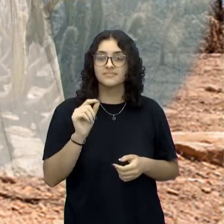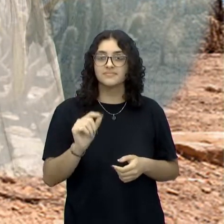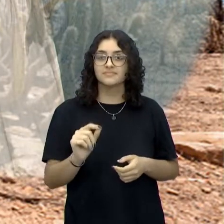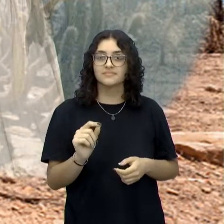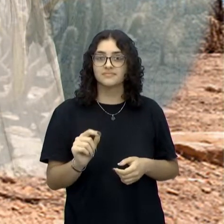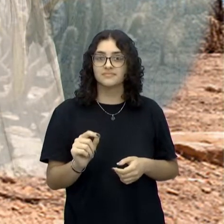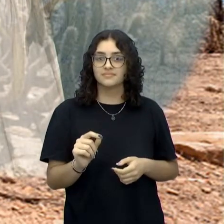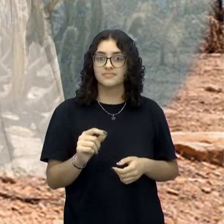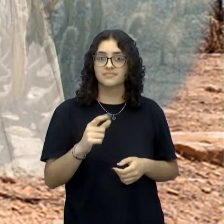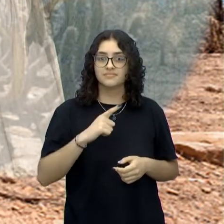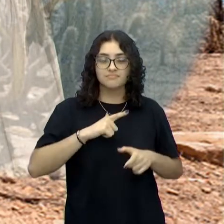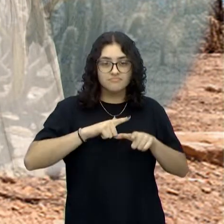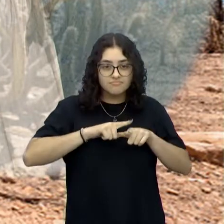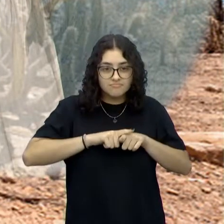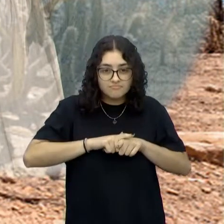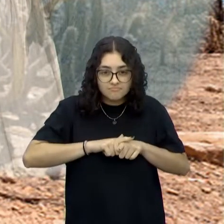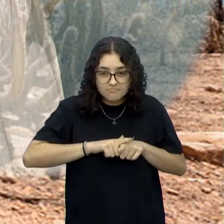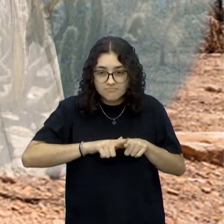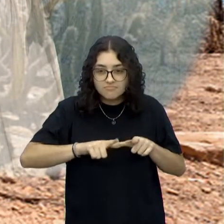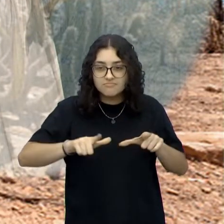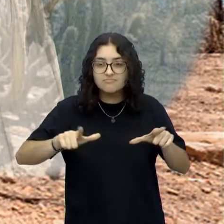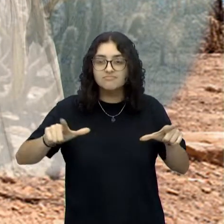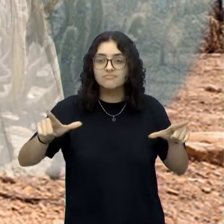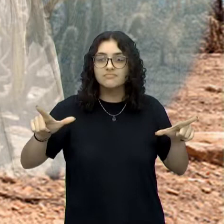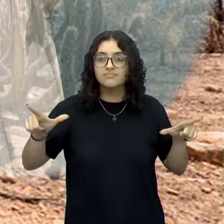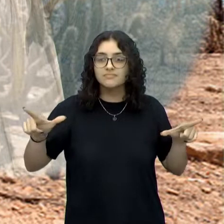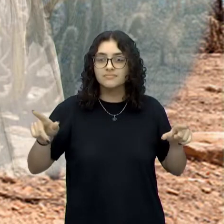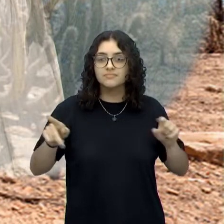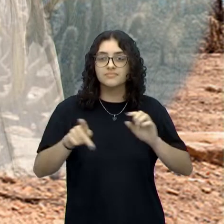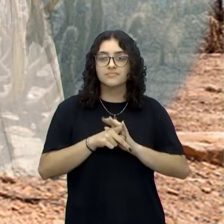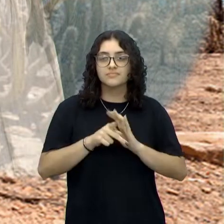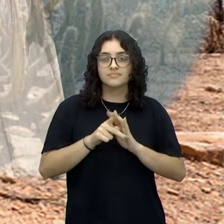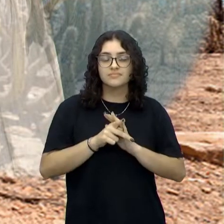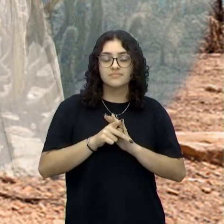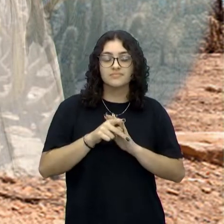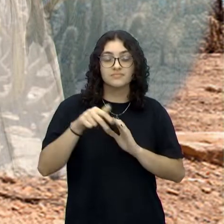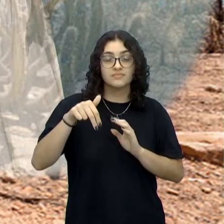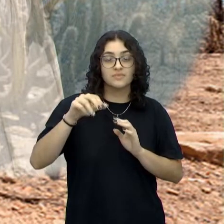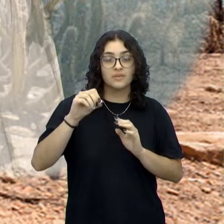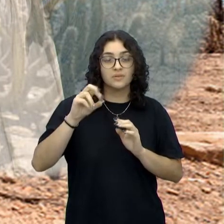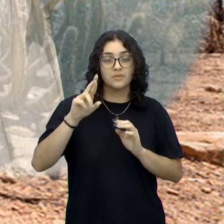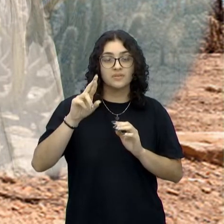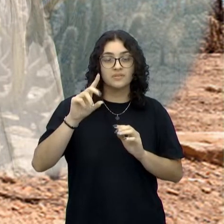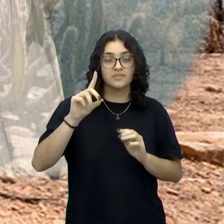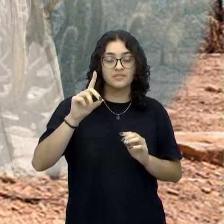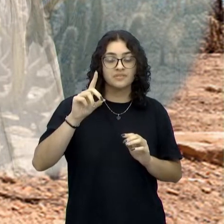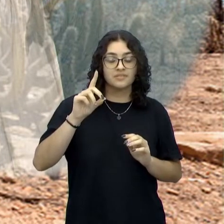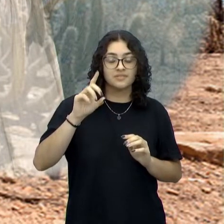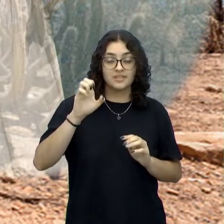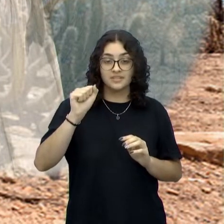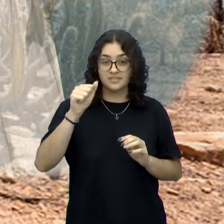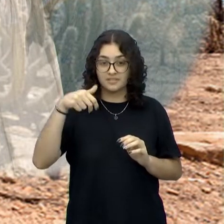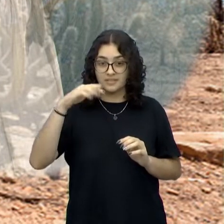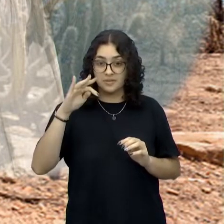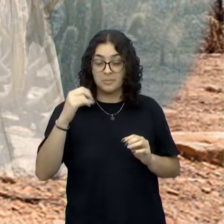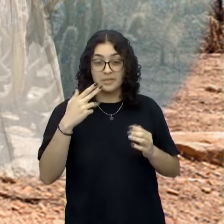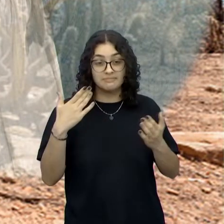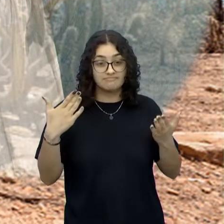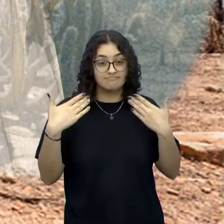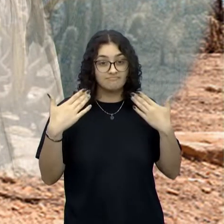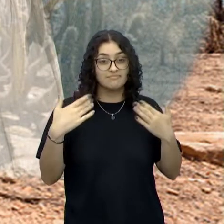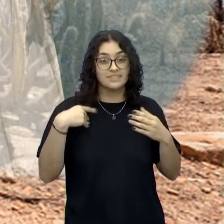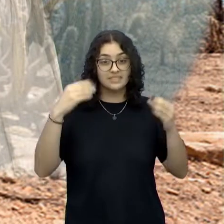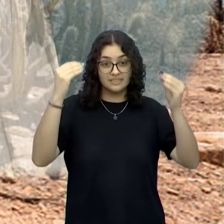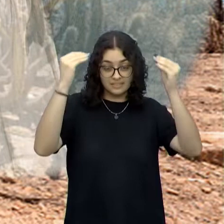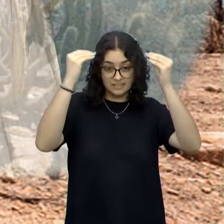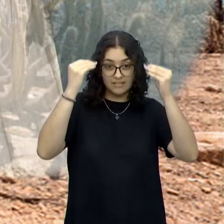ver, no deserto, no sertão, né, nordestino, então eu tô com um pouco de calor aqui, tá? Por isso que eu pus o